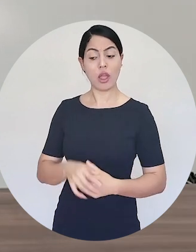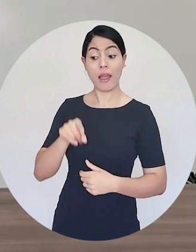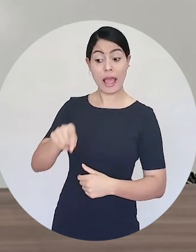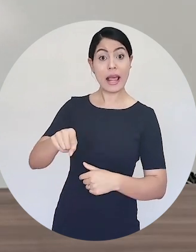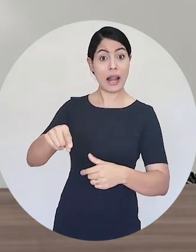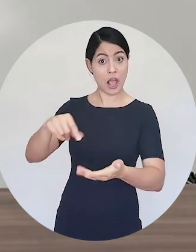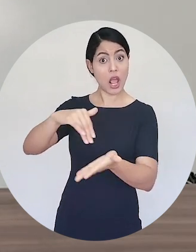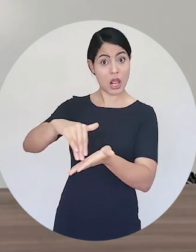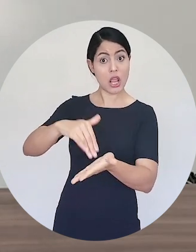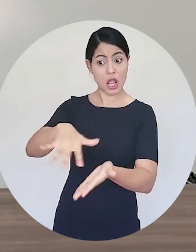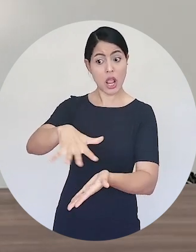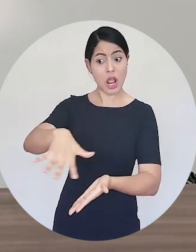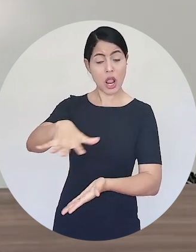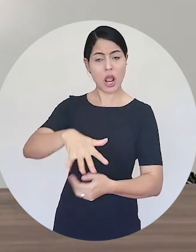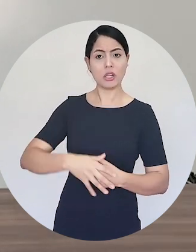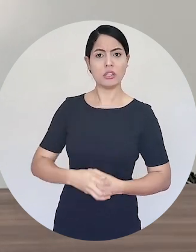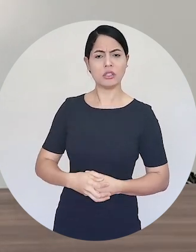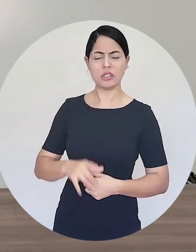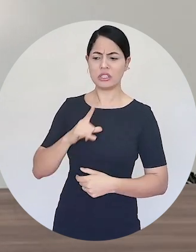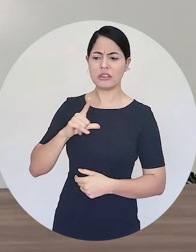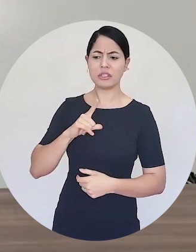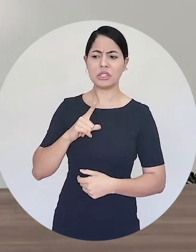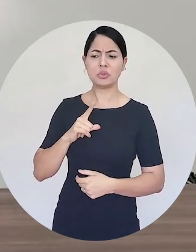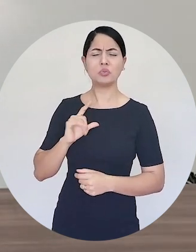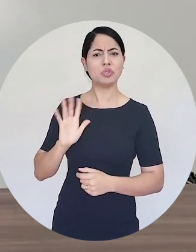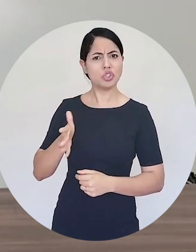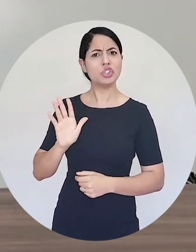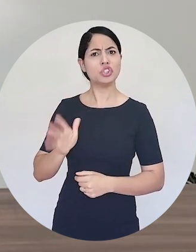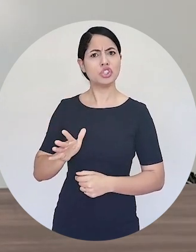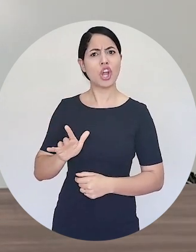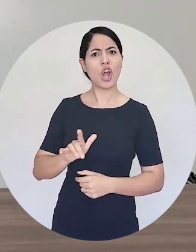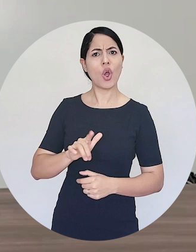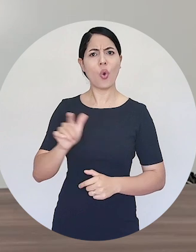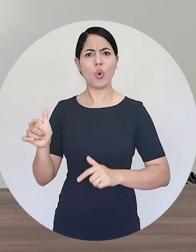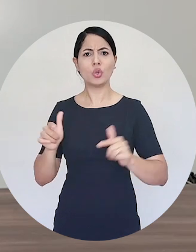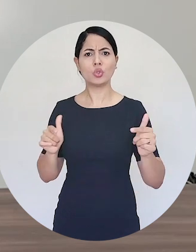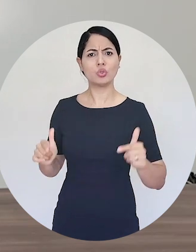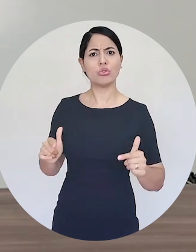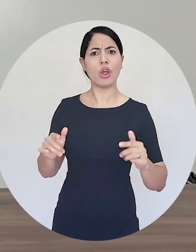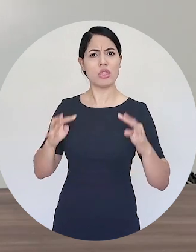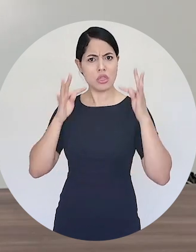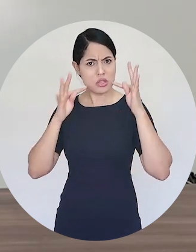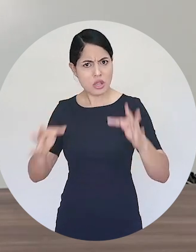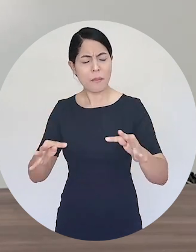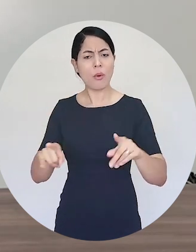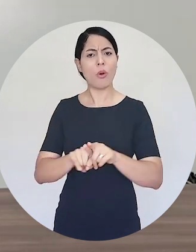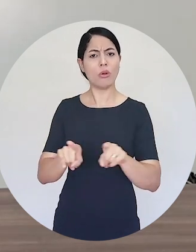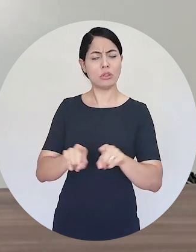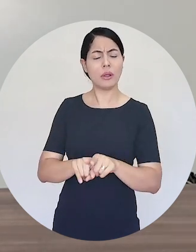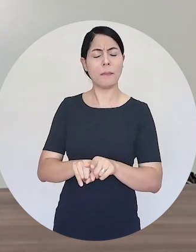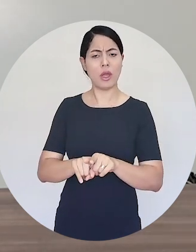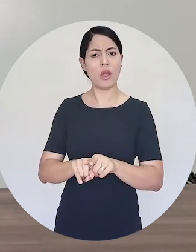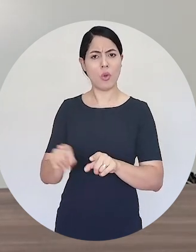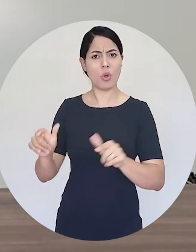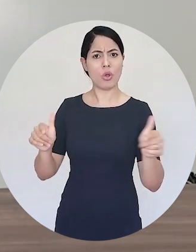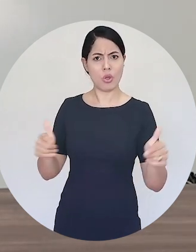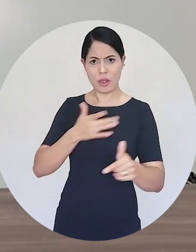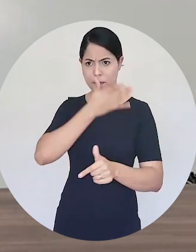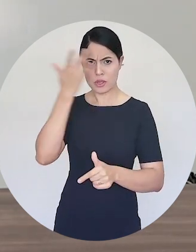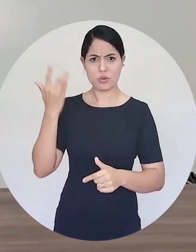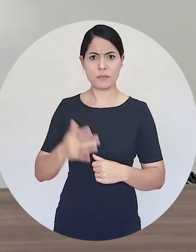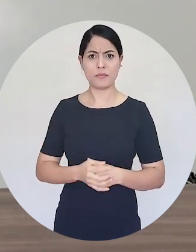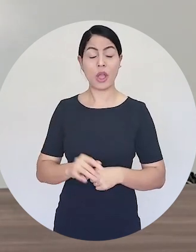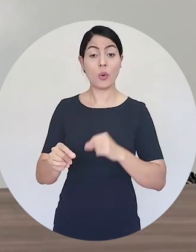delegada até a sala dela. Lá, quando eu entrei, percebi que já estava ocorrendo a oitiva dos condutores e das testemunhas.